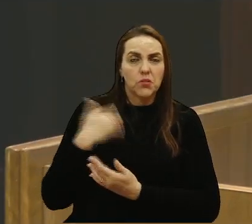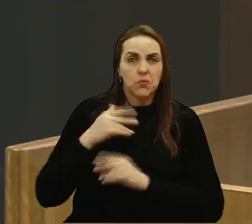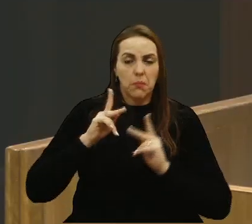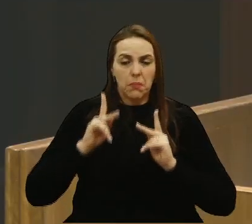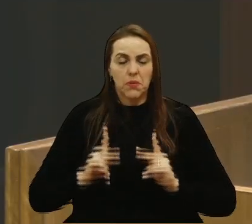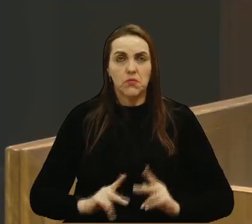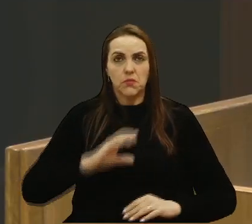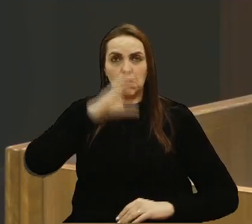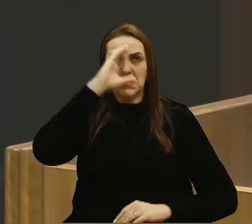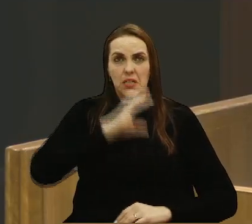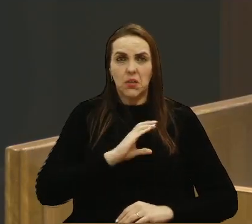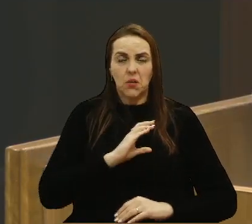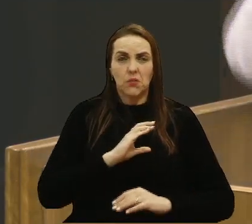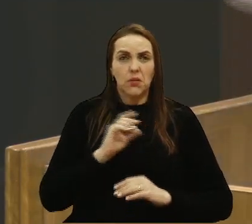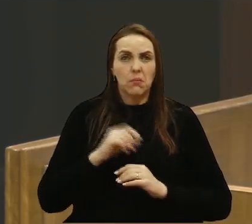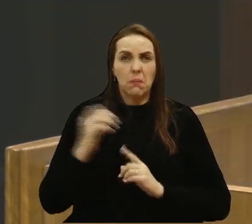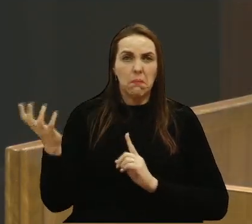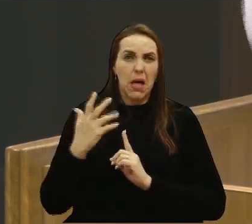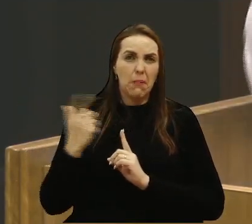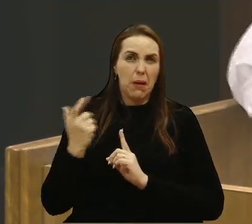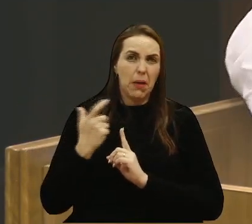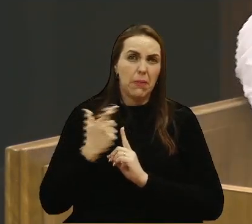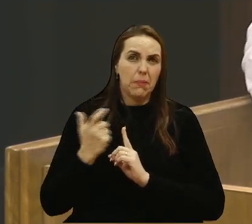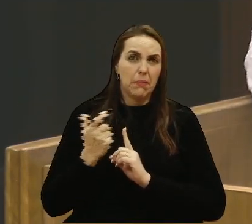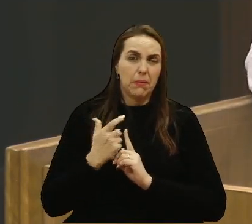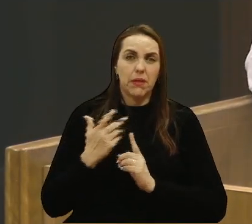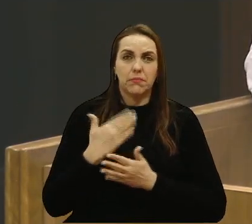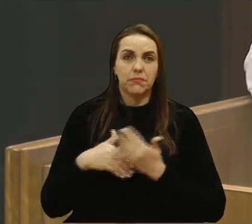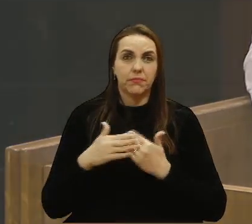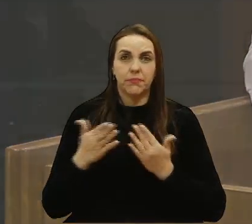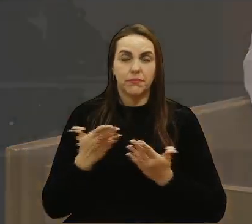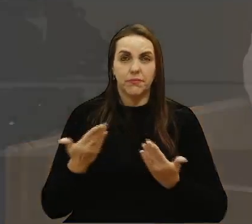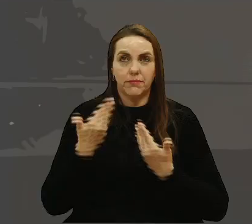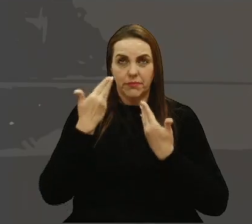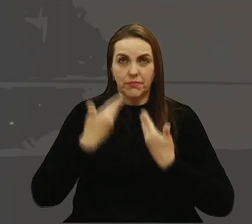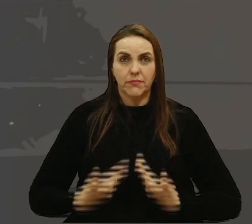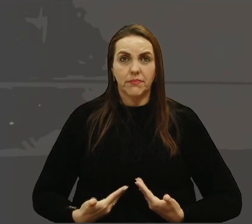uma onda de ataques. Ataques à honra.